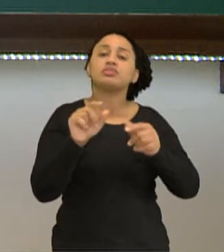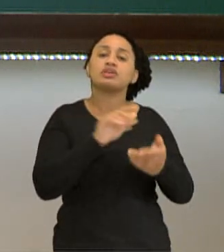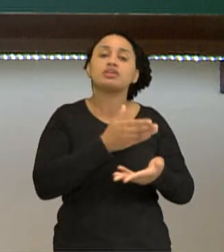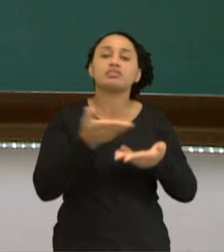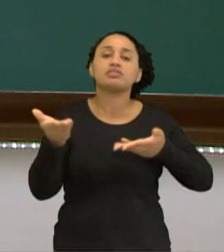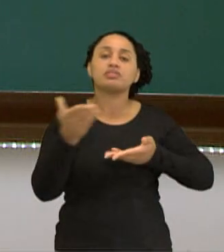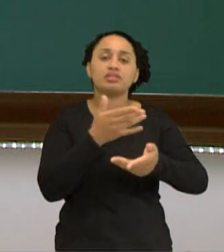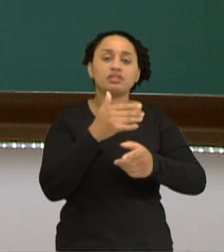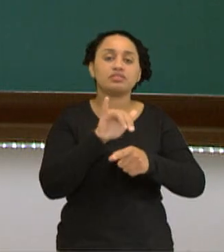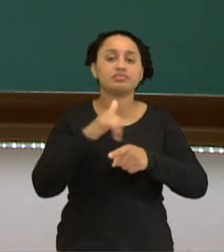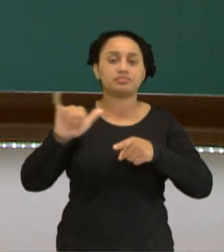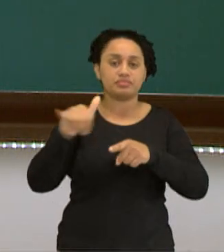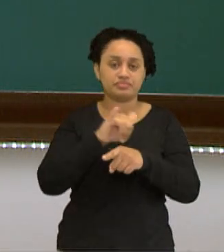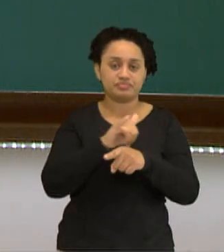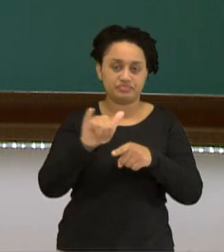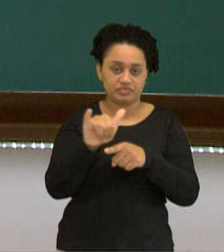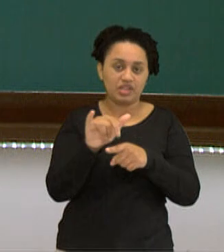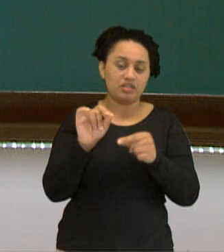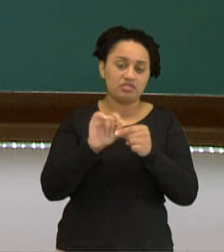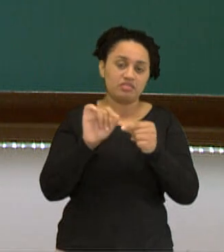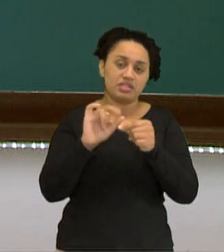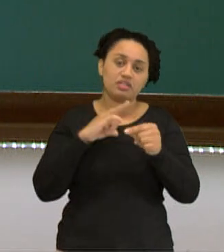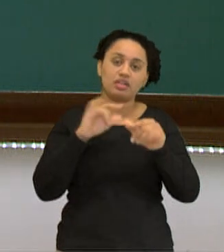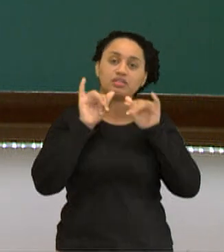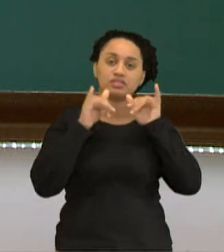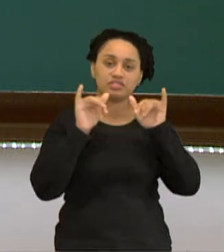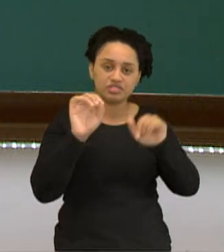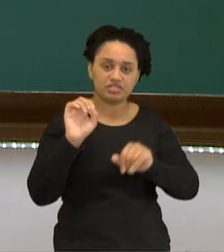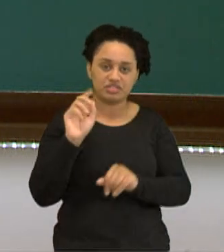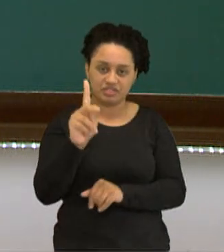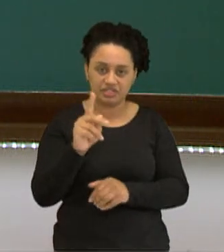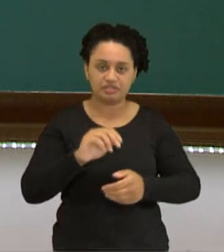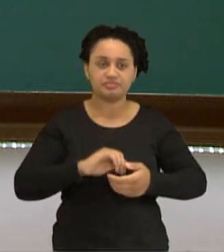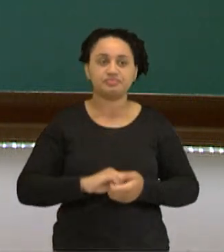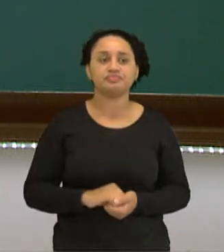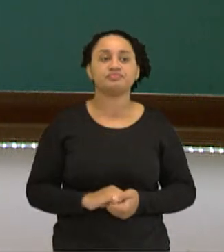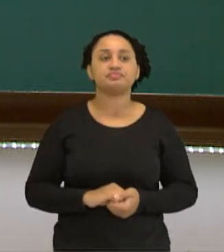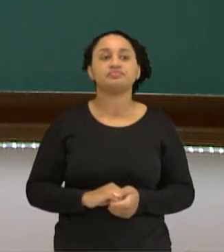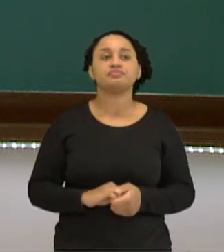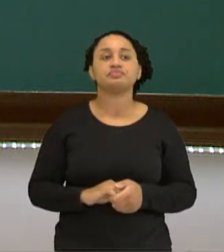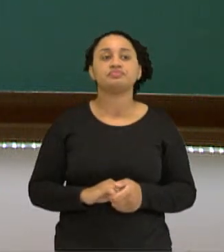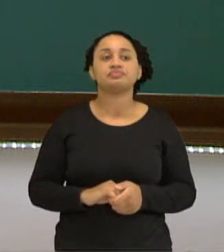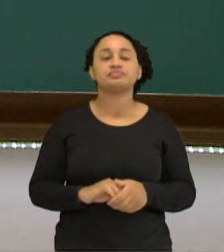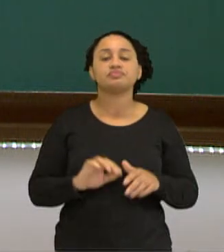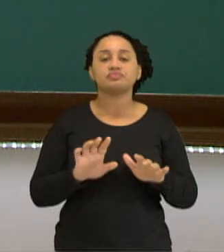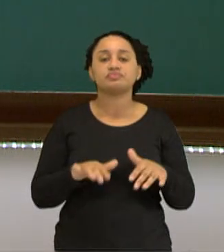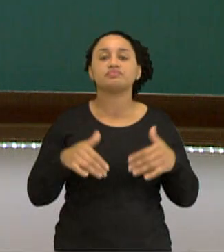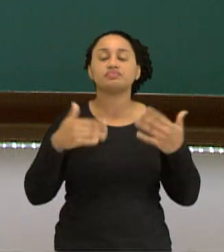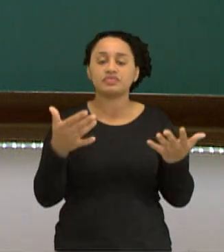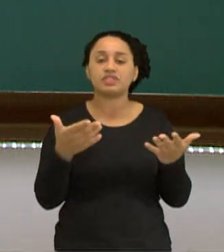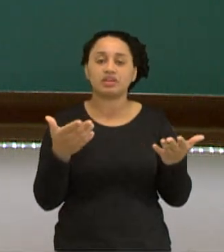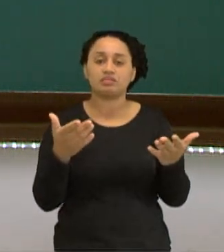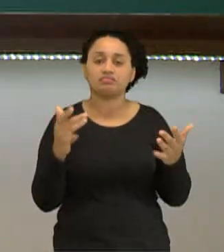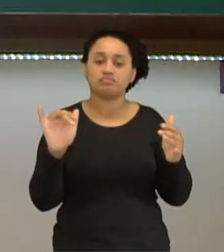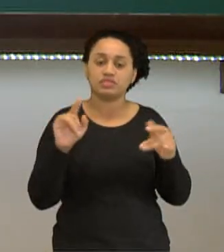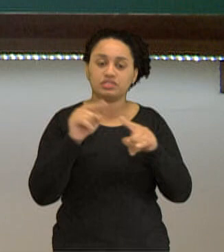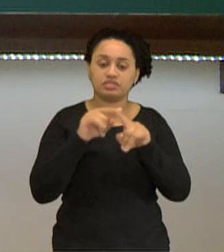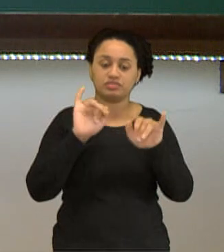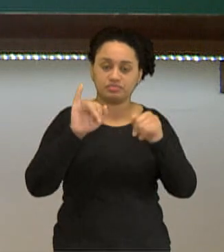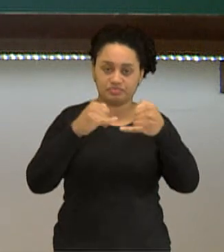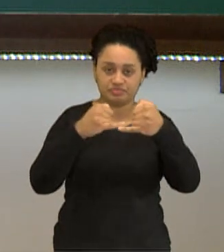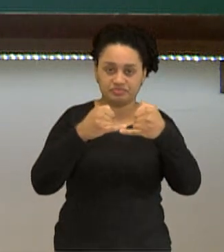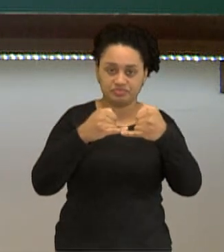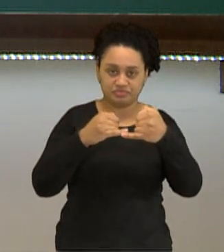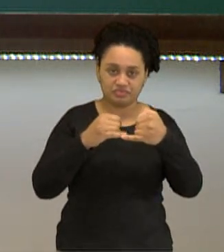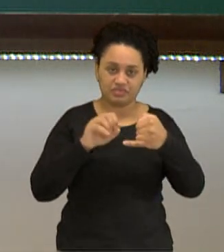auxiliar aqui na corrente elétrica, né, de gerar a energia. Beleza, pessoal? Bom, as ligações iônicas são